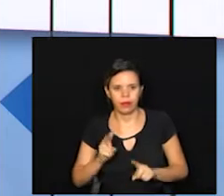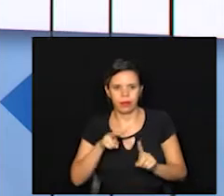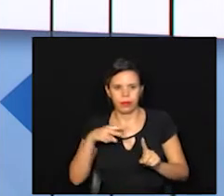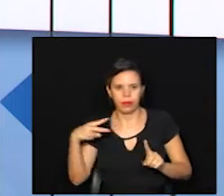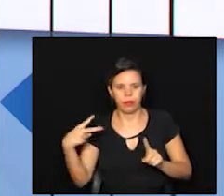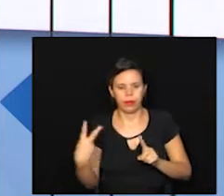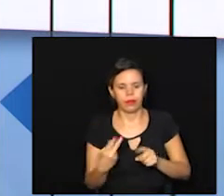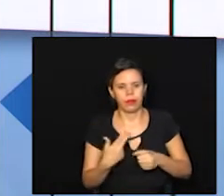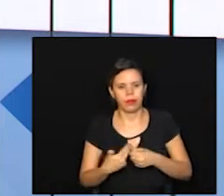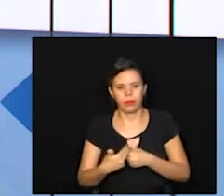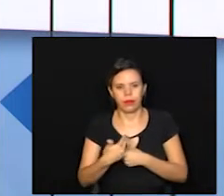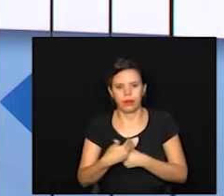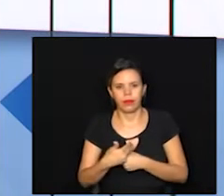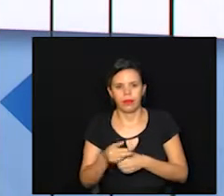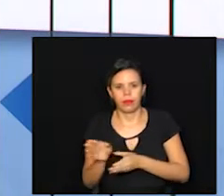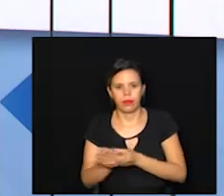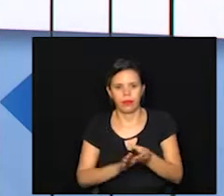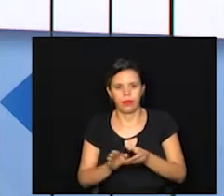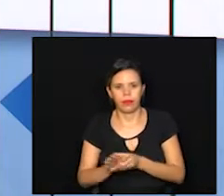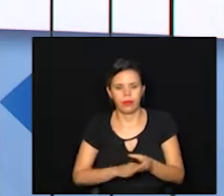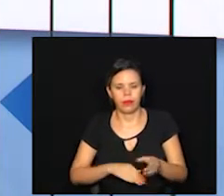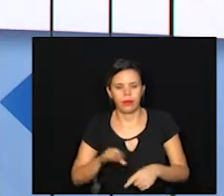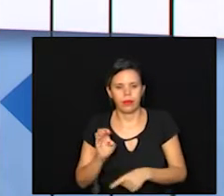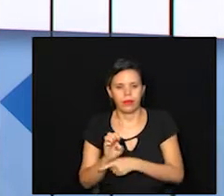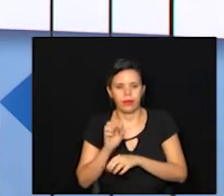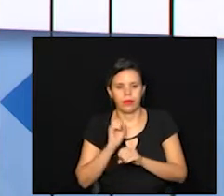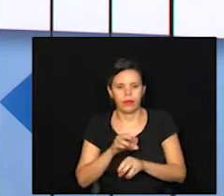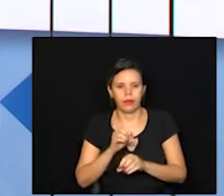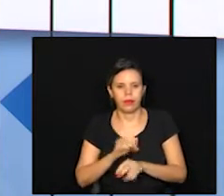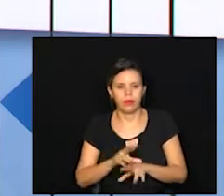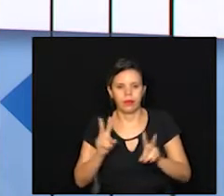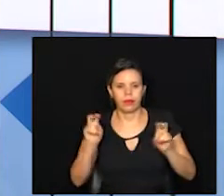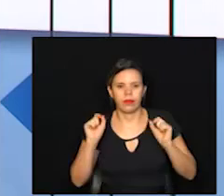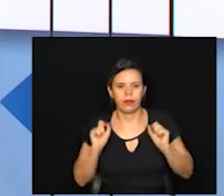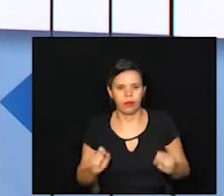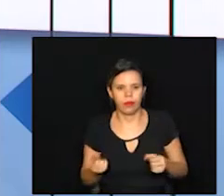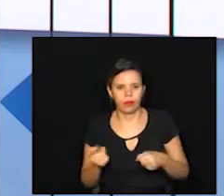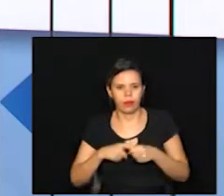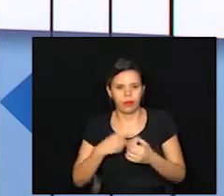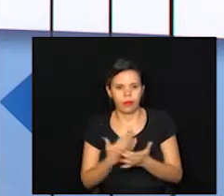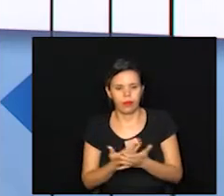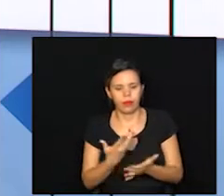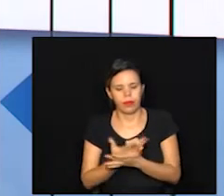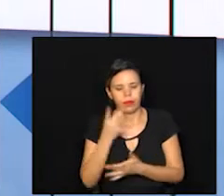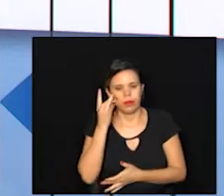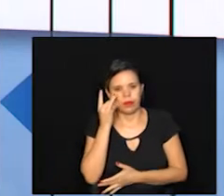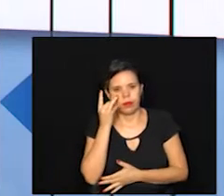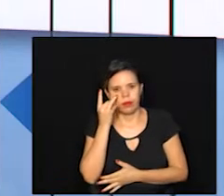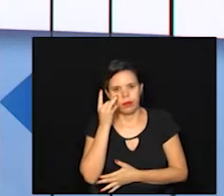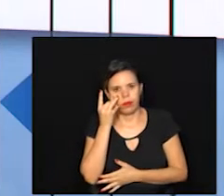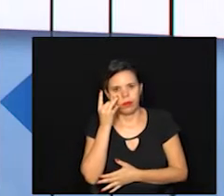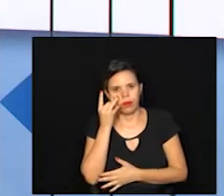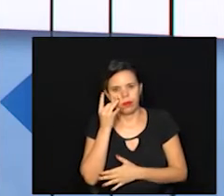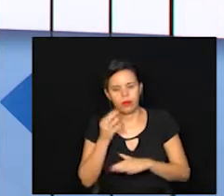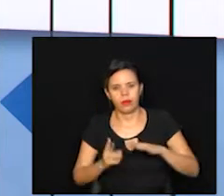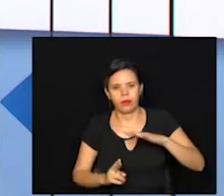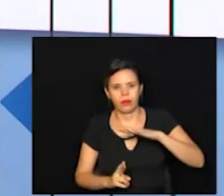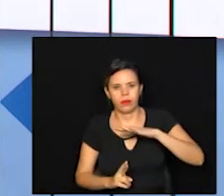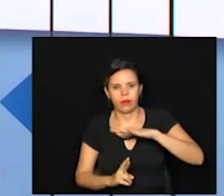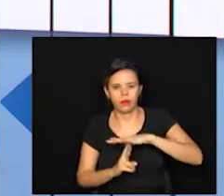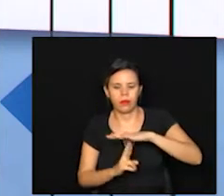da Unicamp e do Conselho Estadual de Educação a respeito da volta às aulas. A pró-reitora de graduação